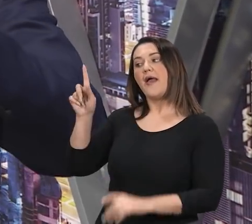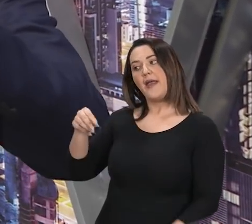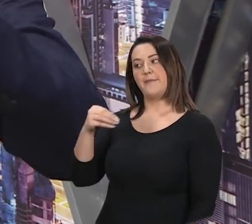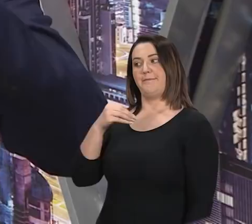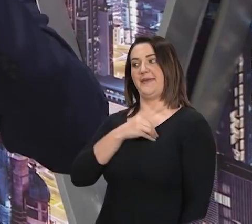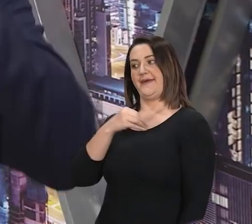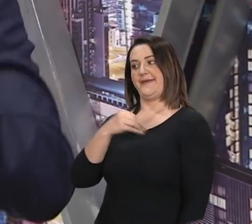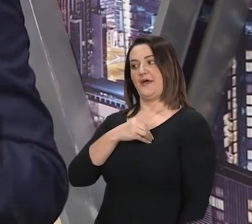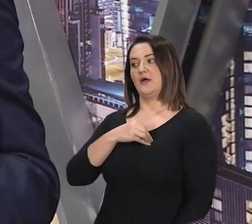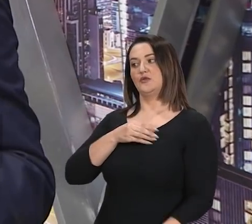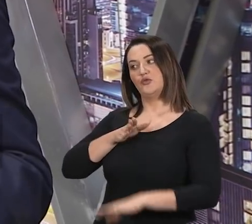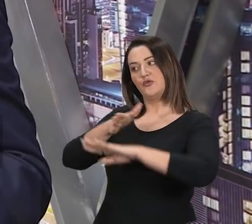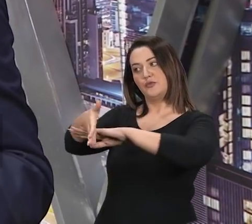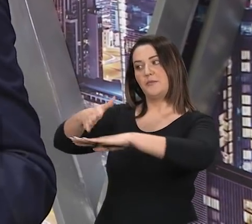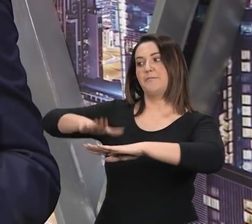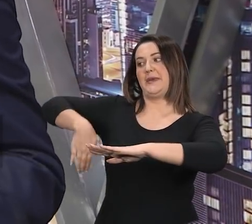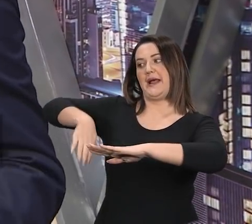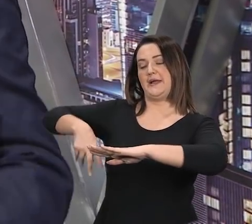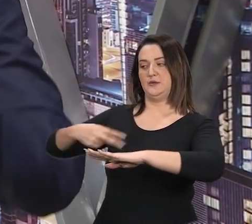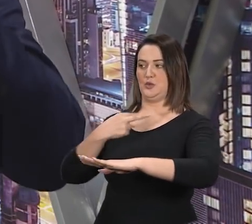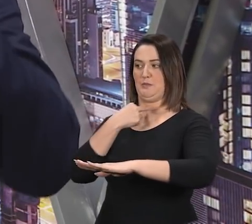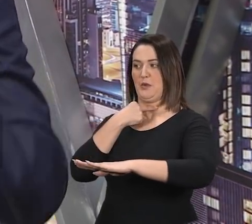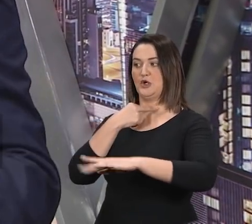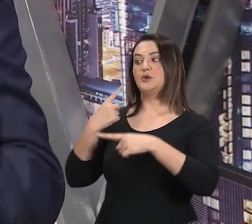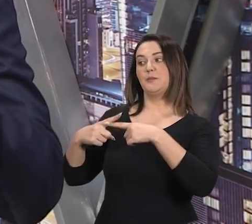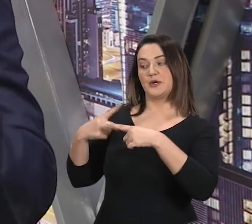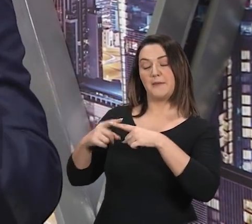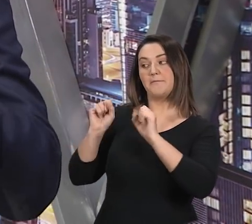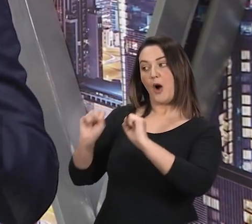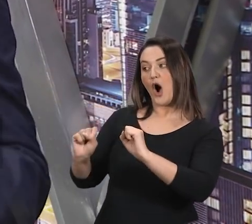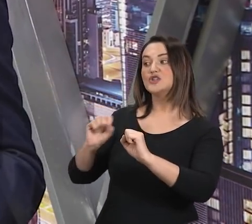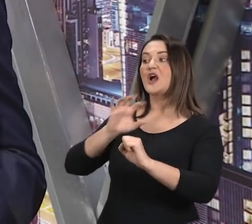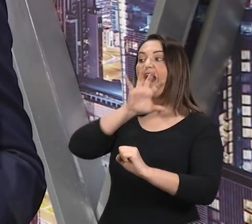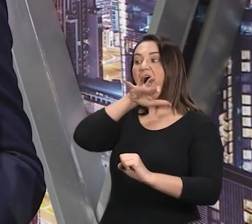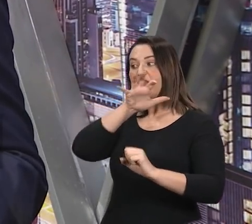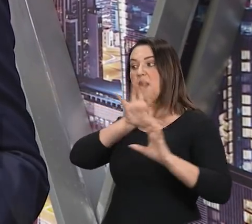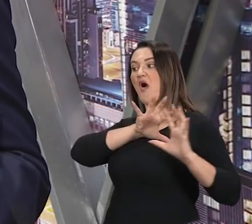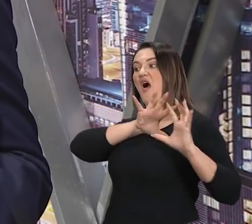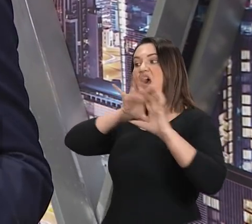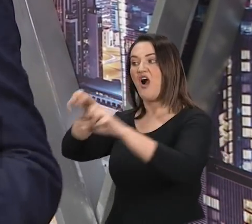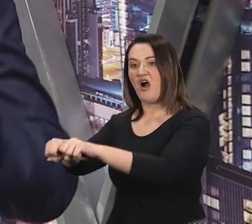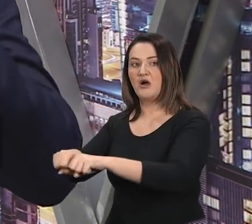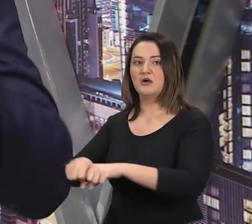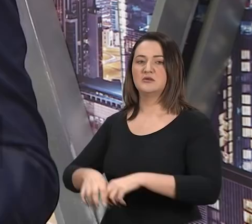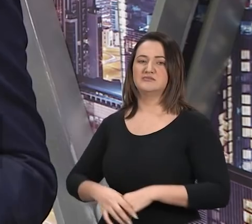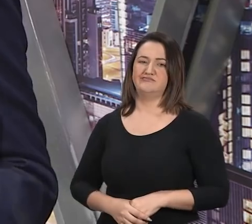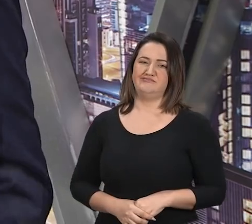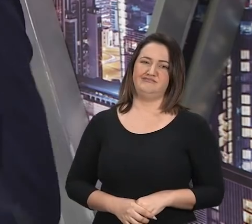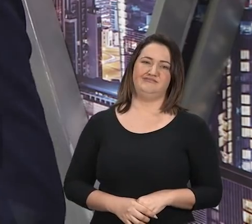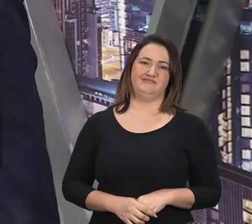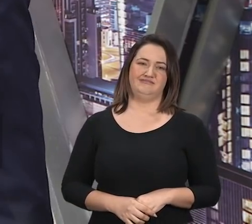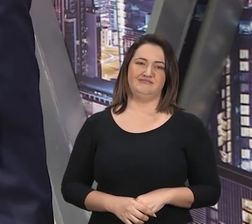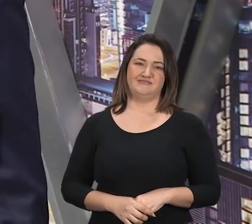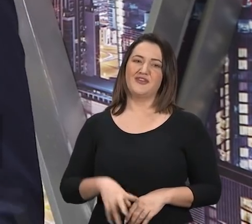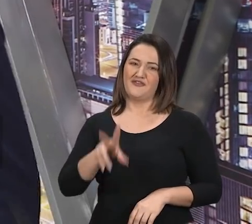assim, irmãos, é pecado crente ir à praia. Porque a besta...